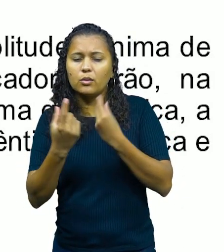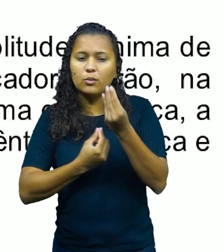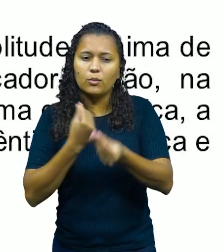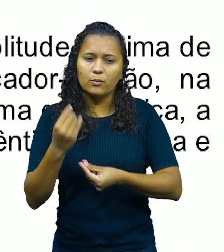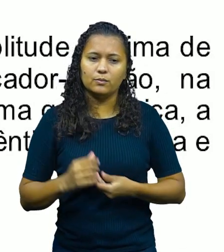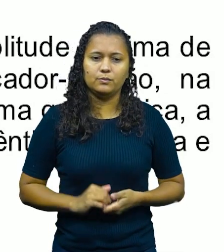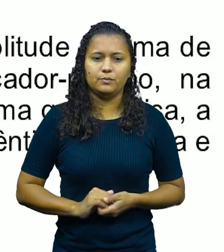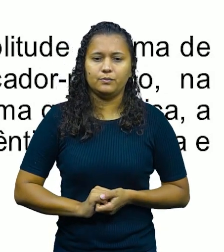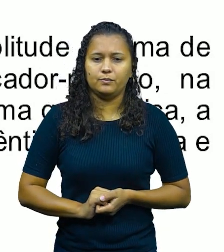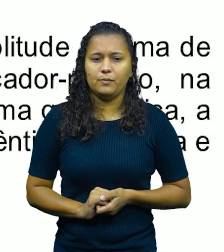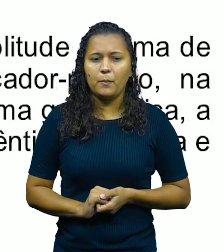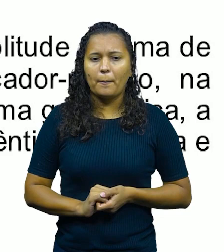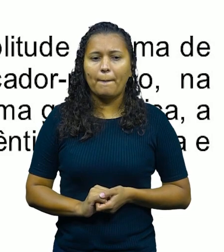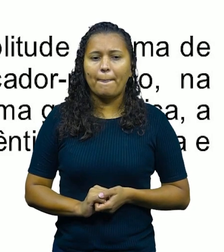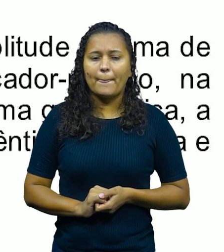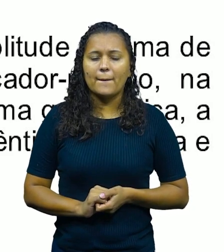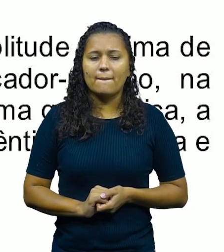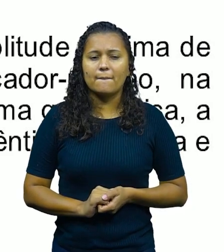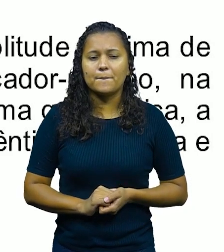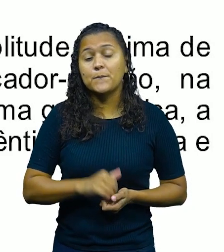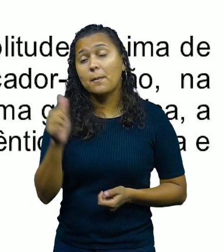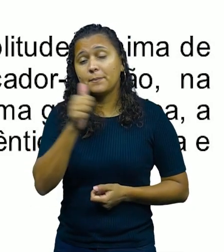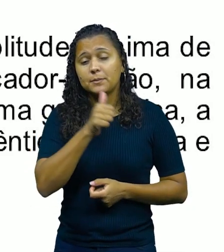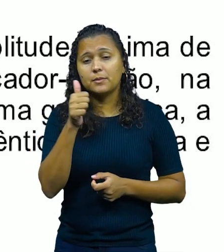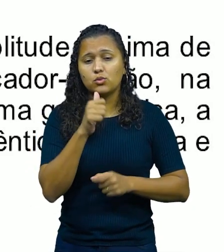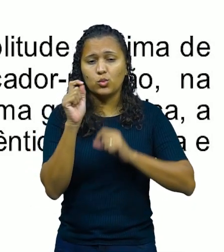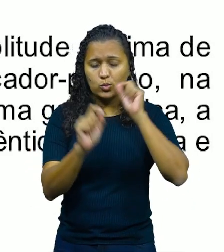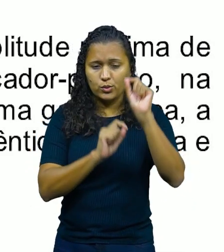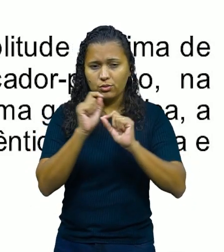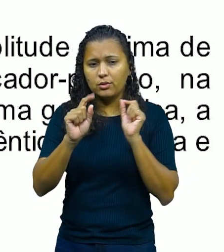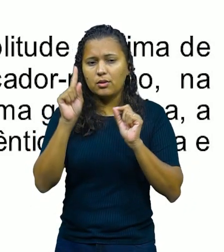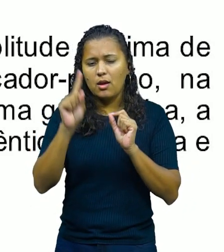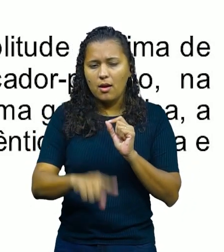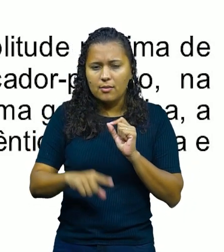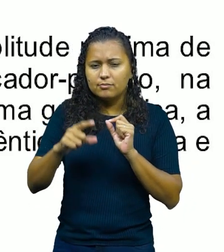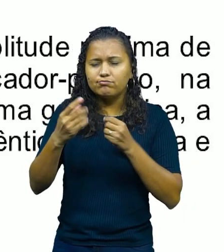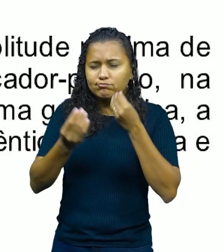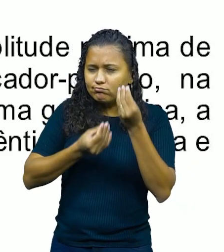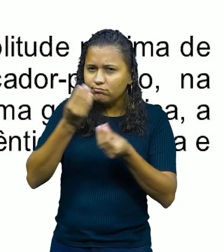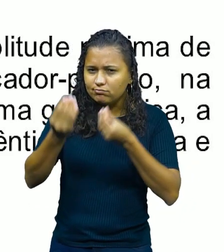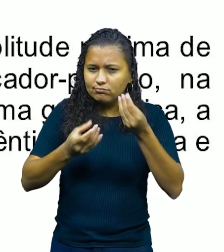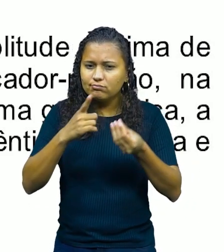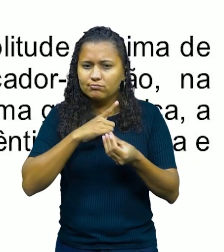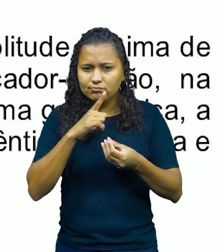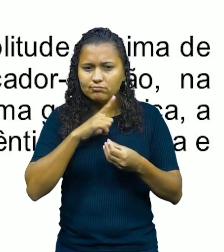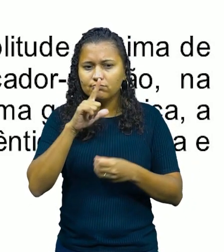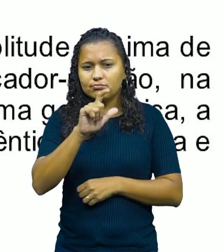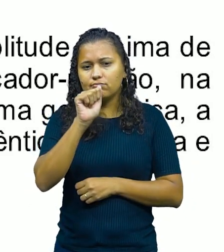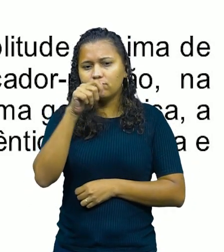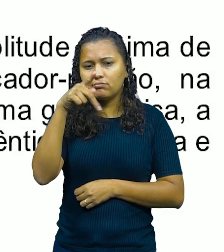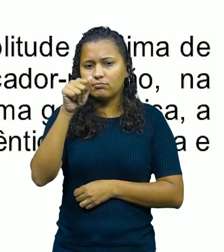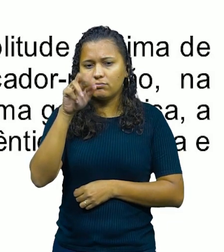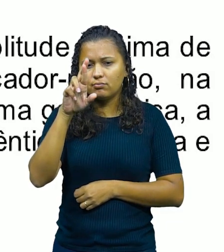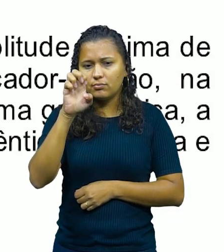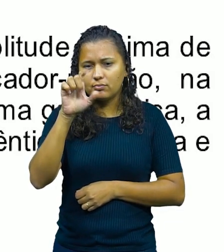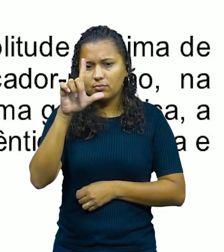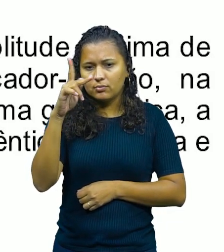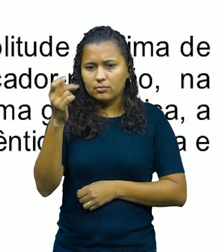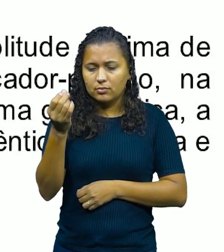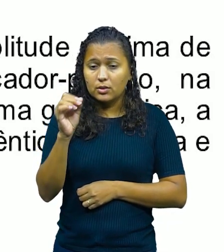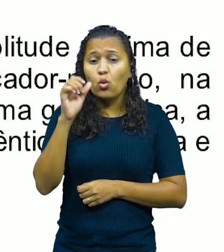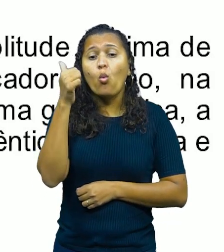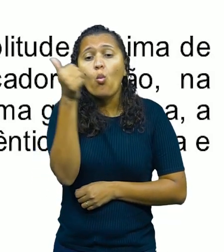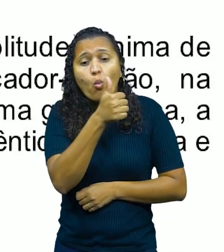observando-se as seguintes recomendações. A primeira recomendação que a gente trata é sobre a precisão dos aparelhos, que precisam ser